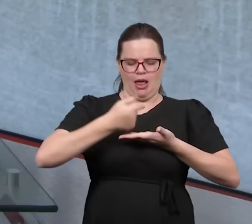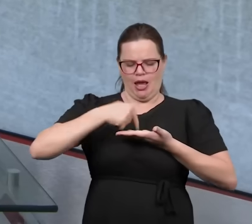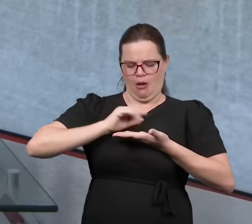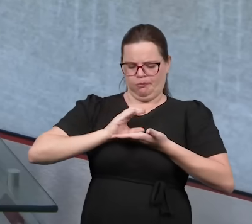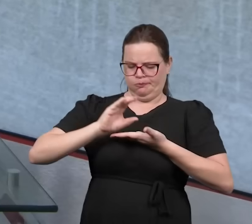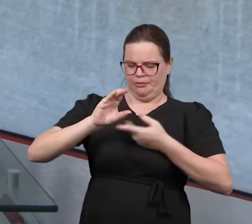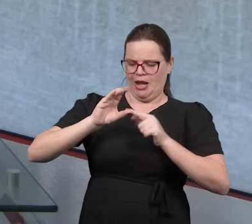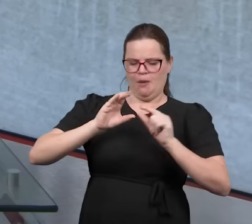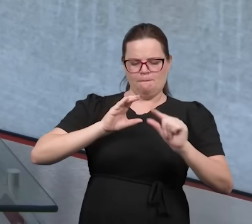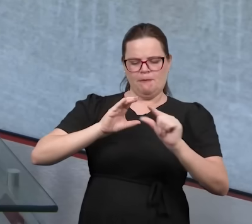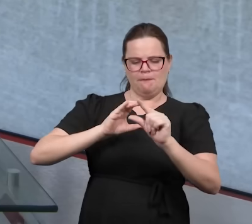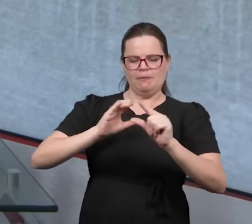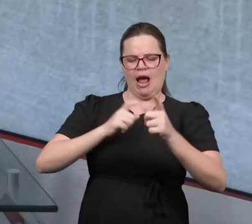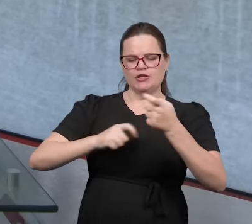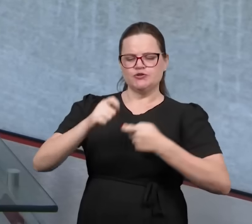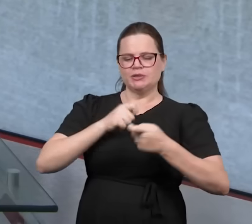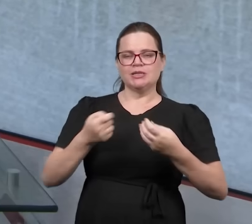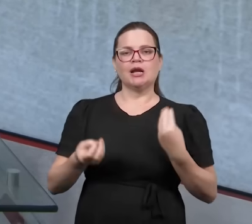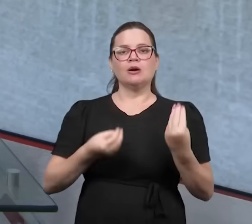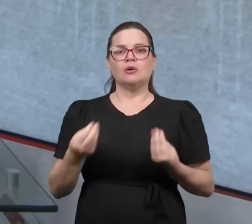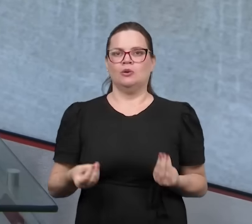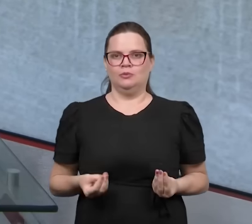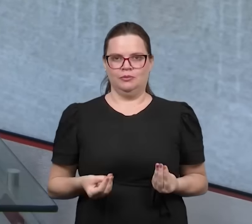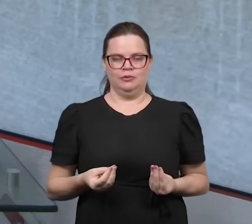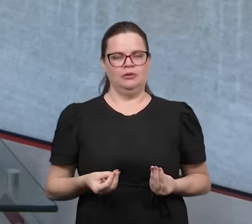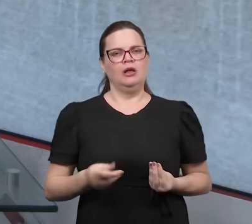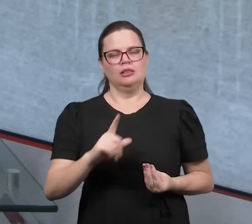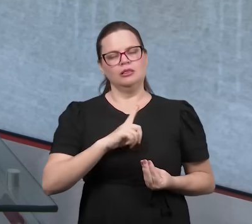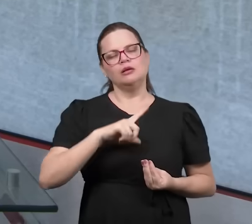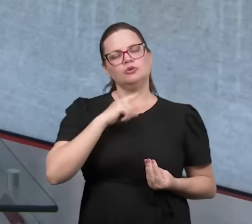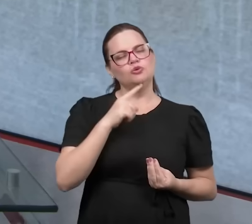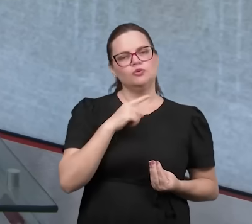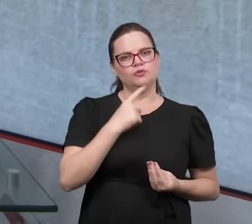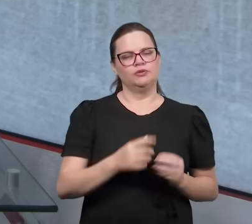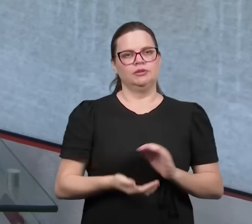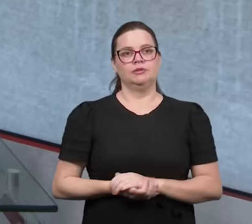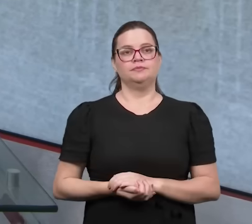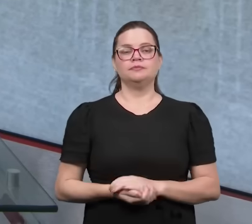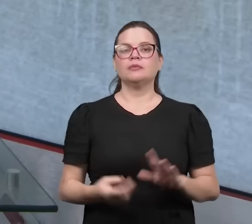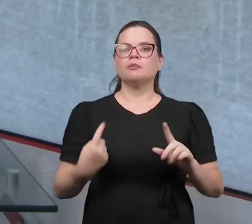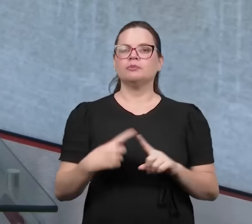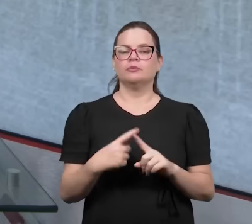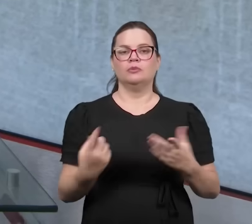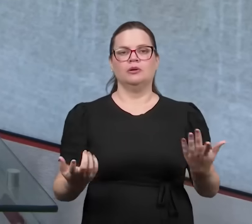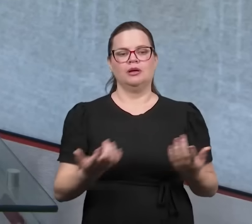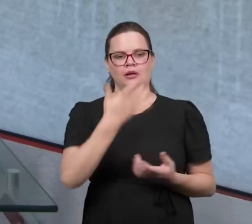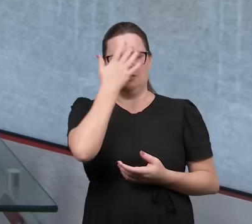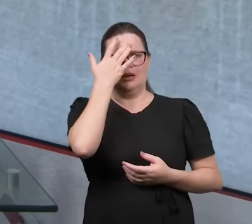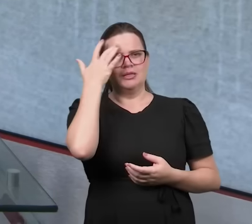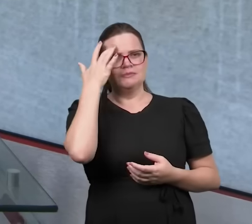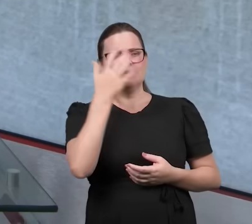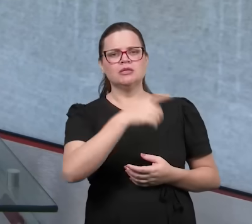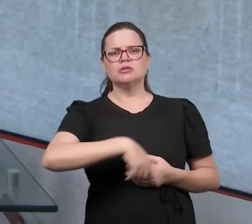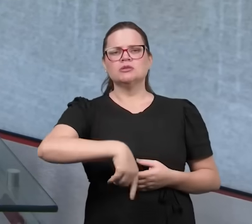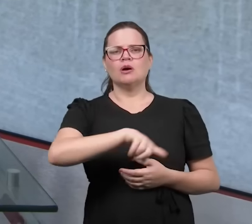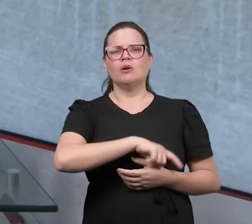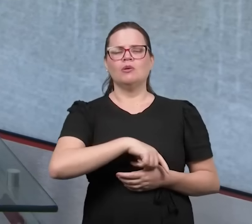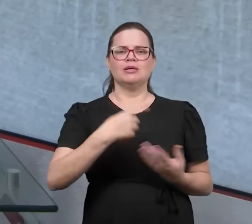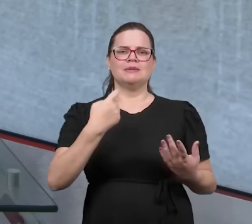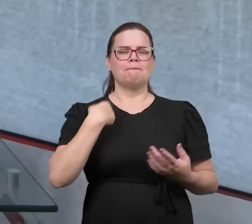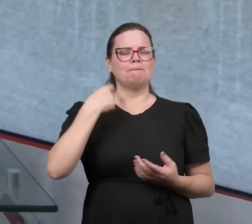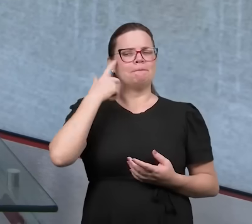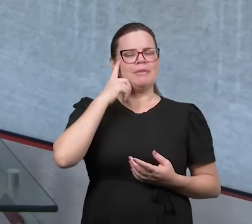e também de contribuições que são arrecadadas. Isso em razão da expectativa que as pessoas têm de